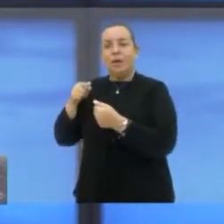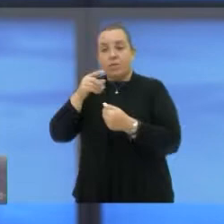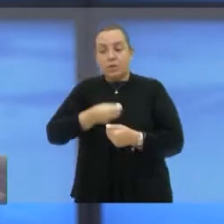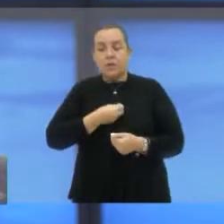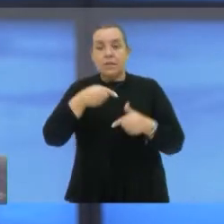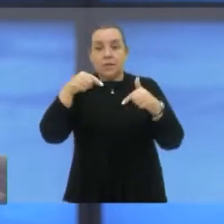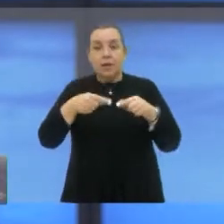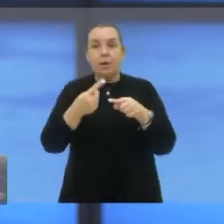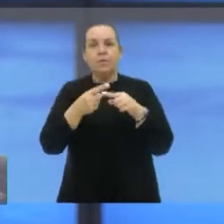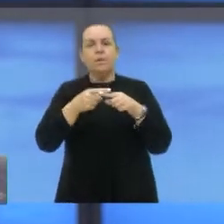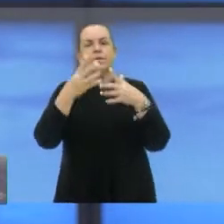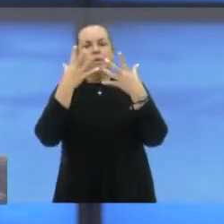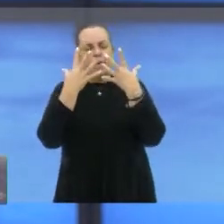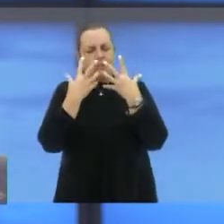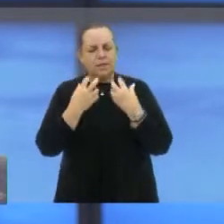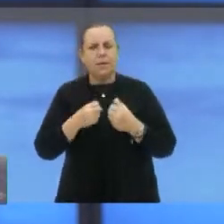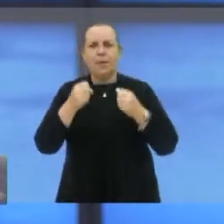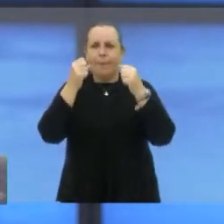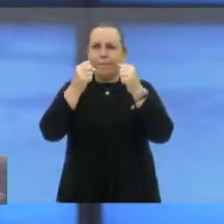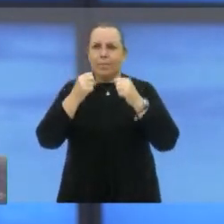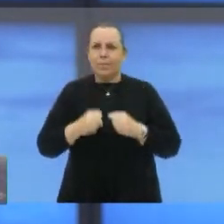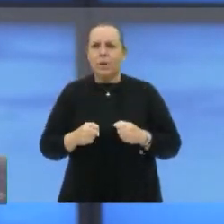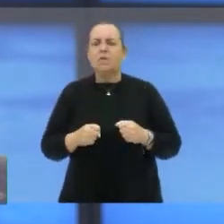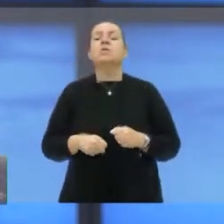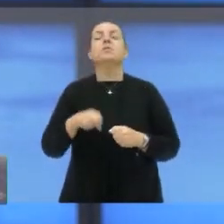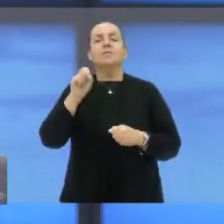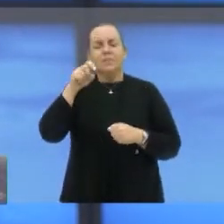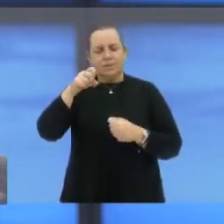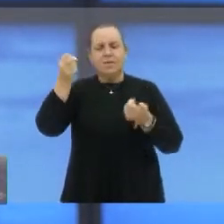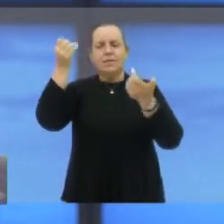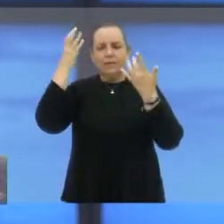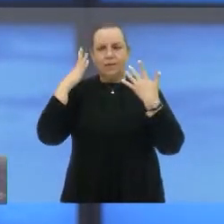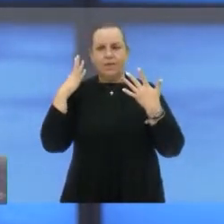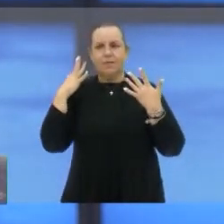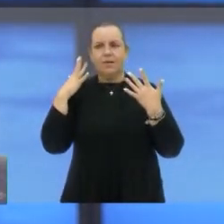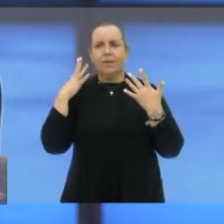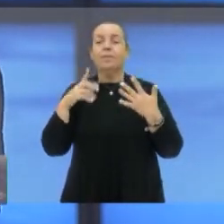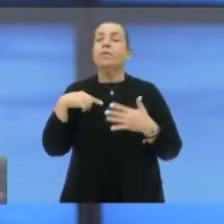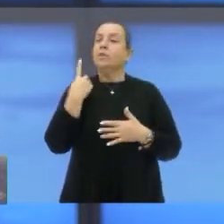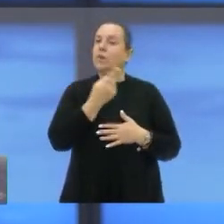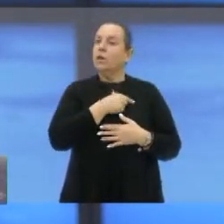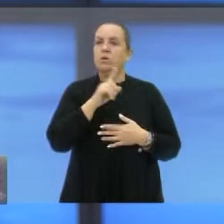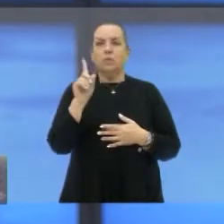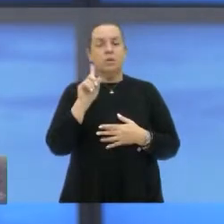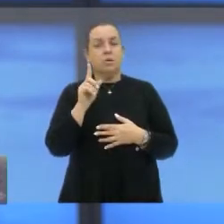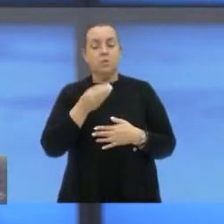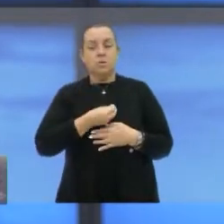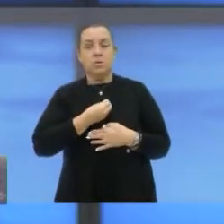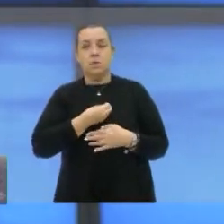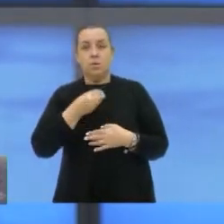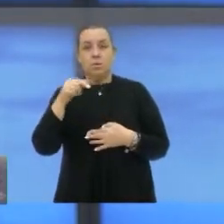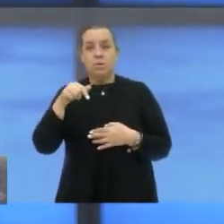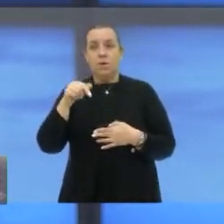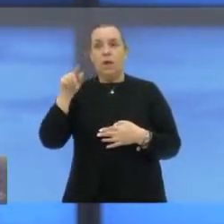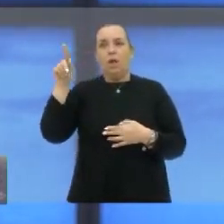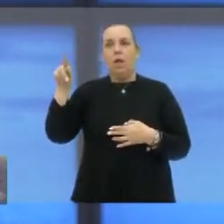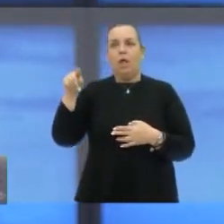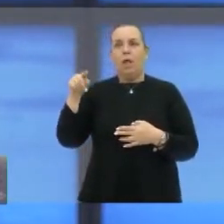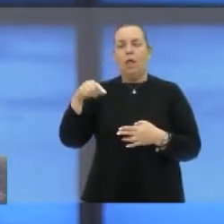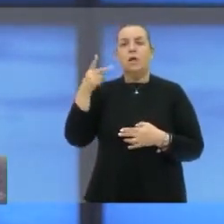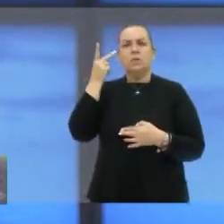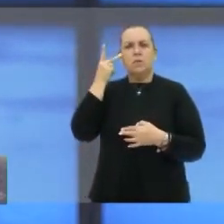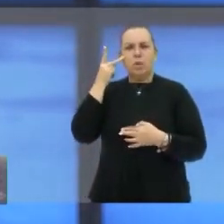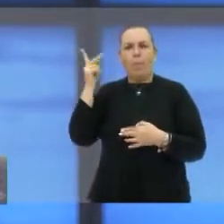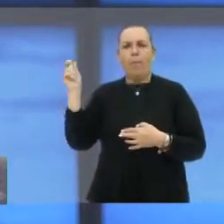vai tomar posse, e tome posse sim desta graça. Nós não estamos à toa, não. Eu não saí de São Paulo, Guarulhos, para vir aqui